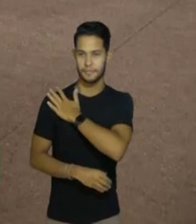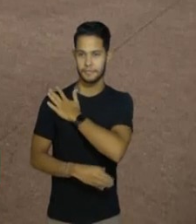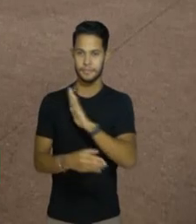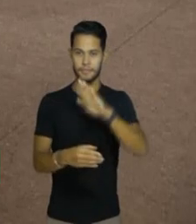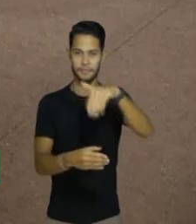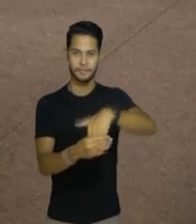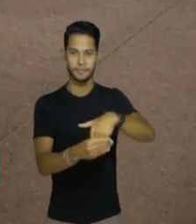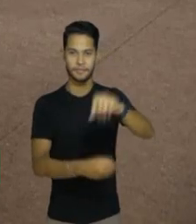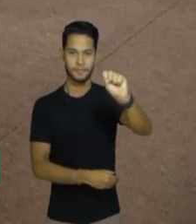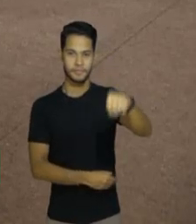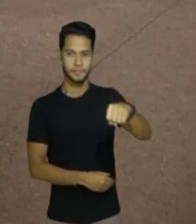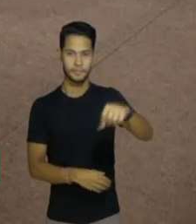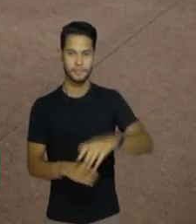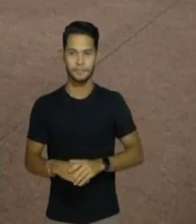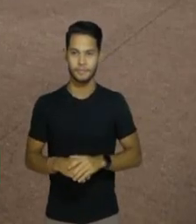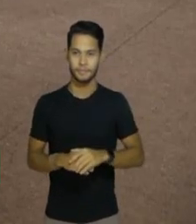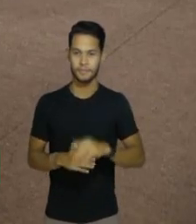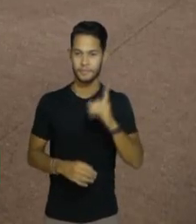vota sim. Como vota deputado